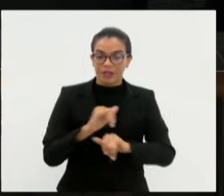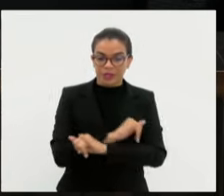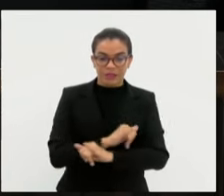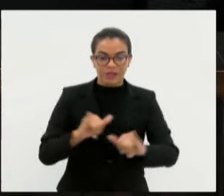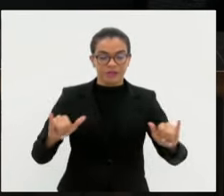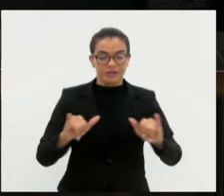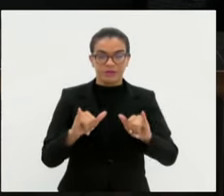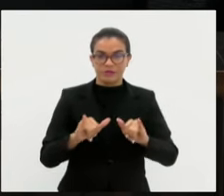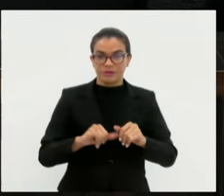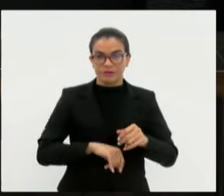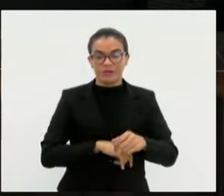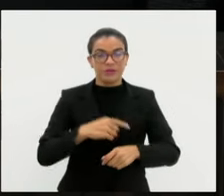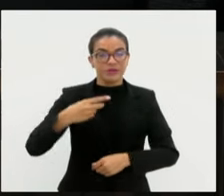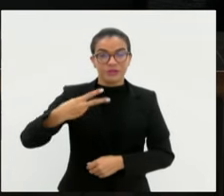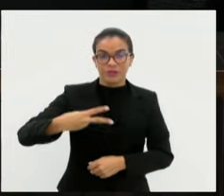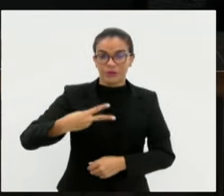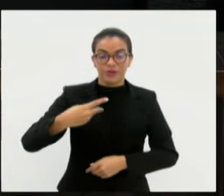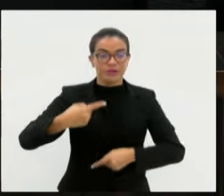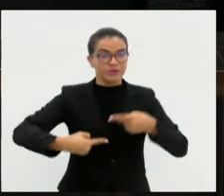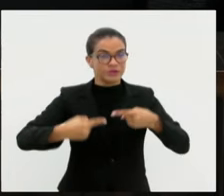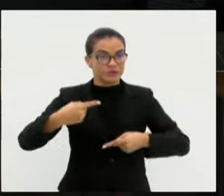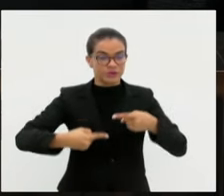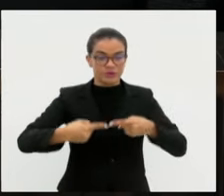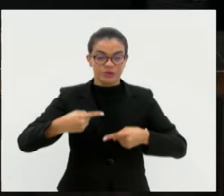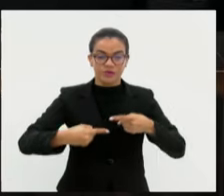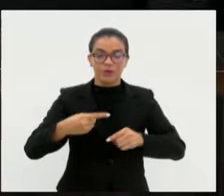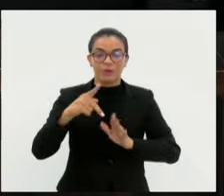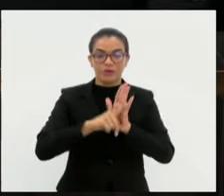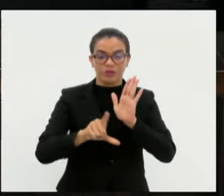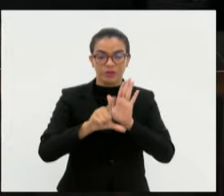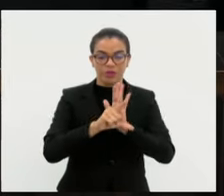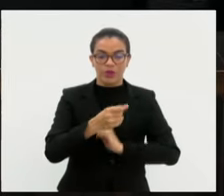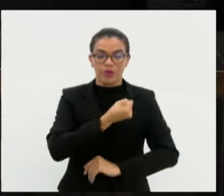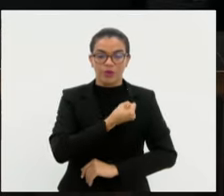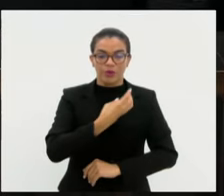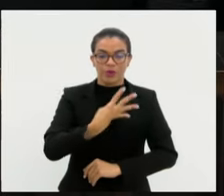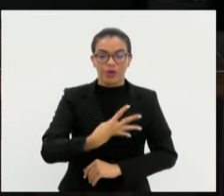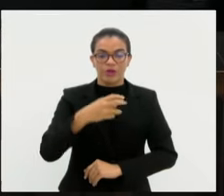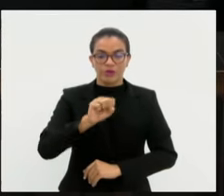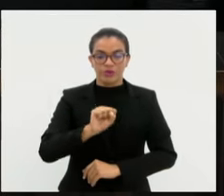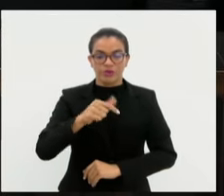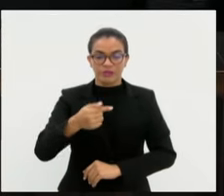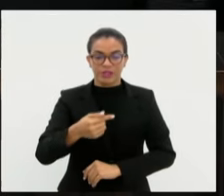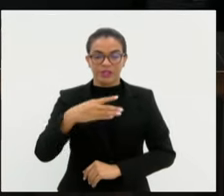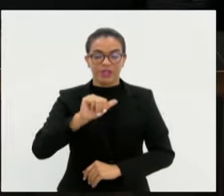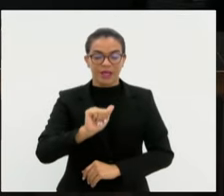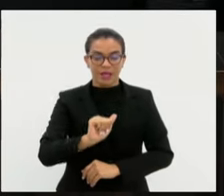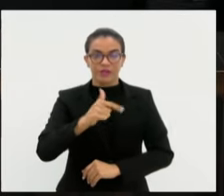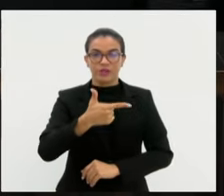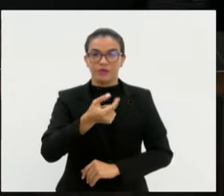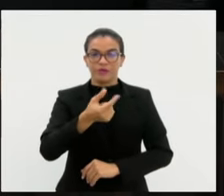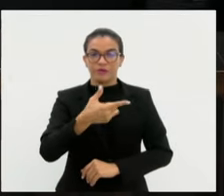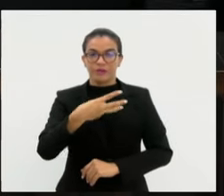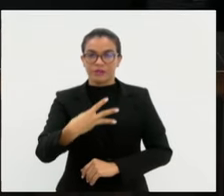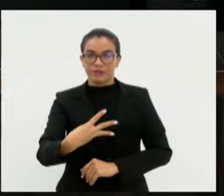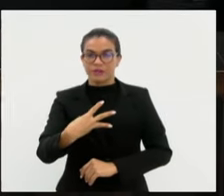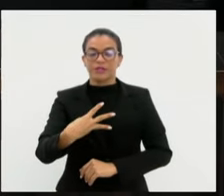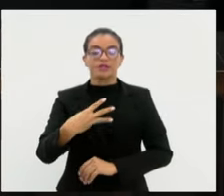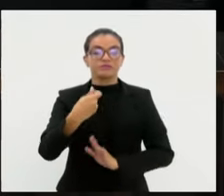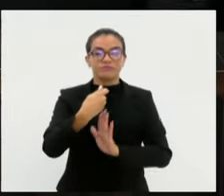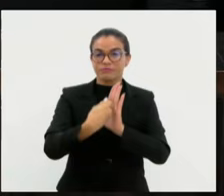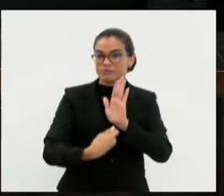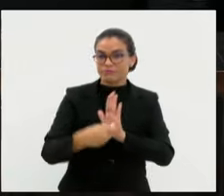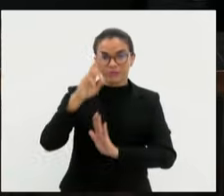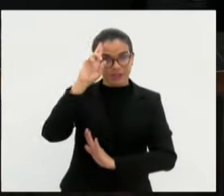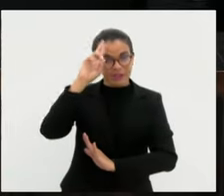Anuncio, em segunda discussão, redação do vencido, projeto de lei número 487-A de 2023, de autoria